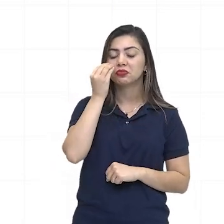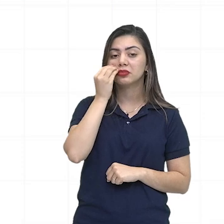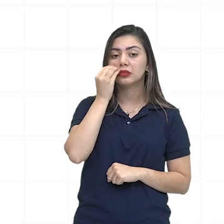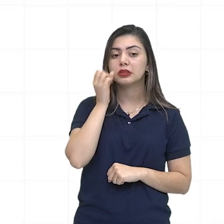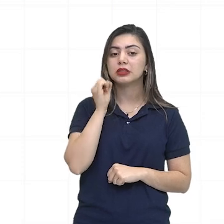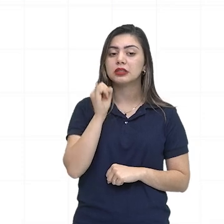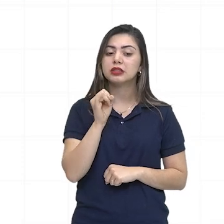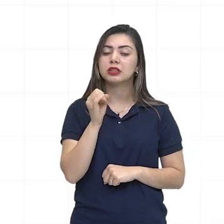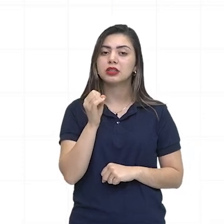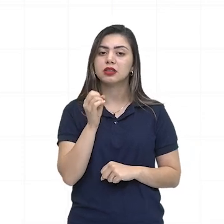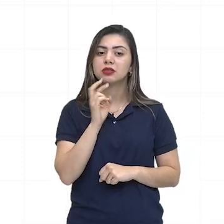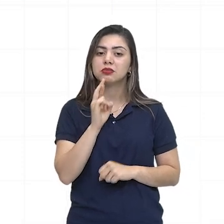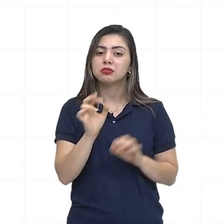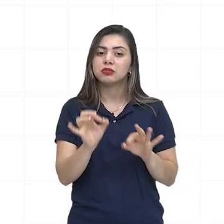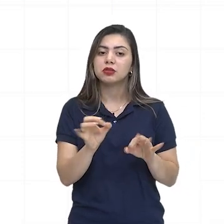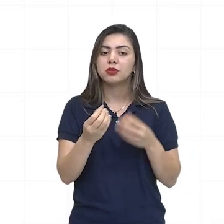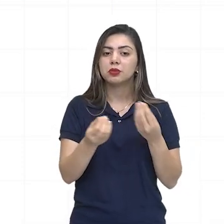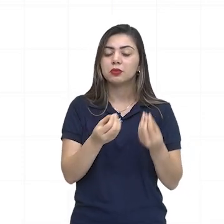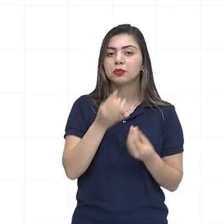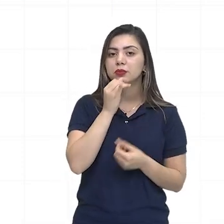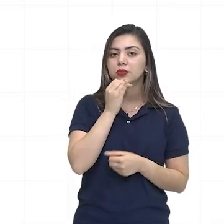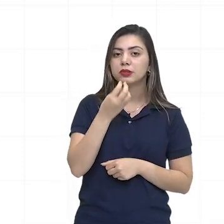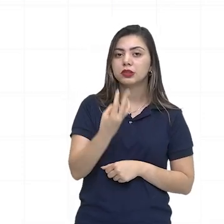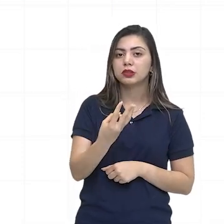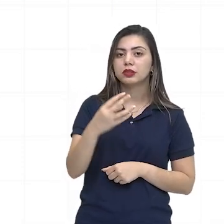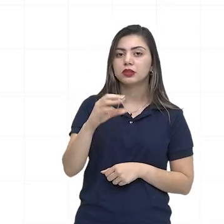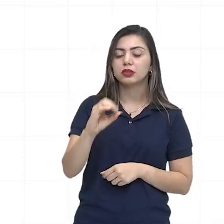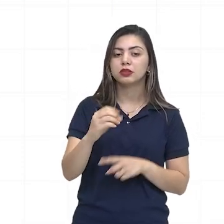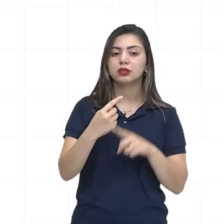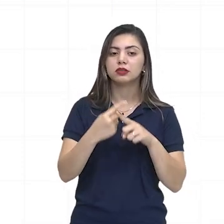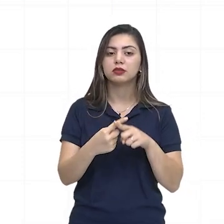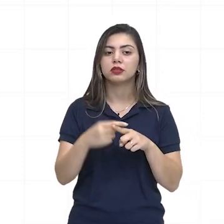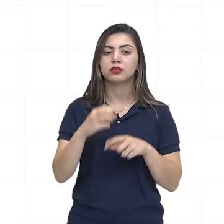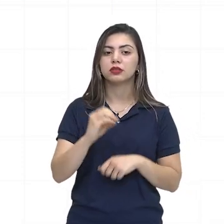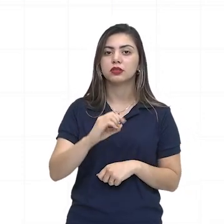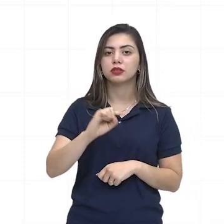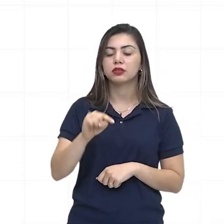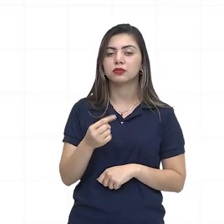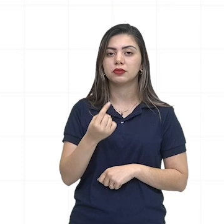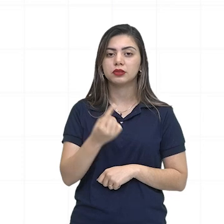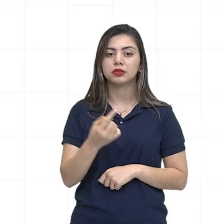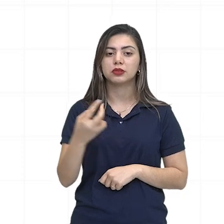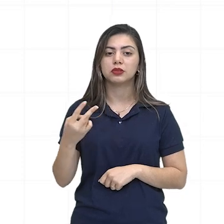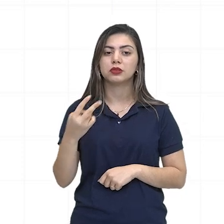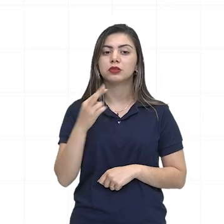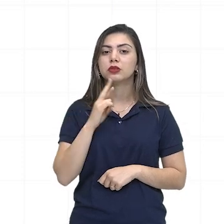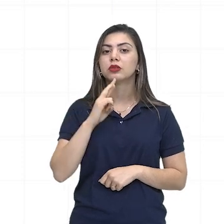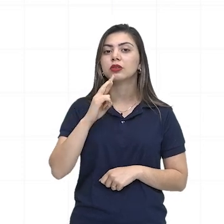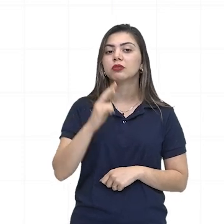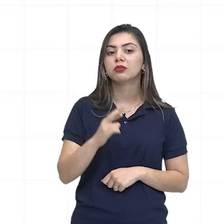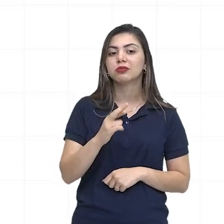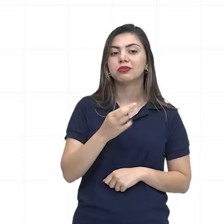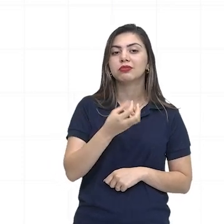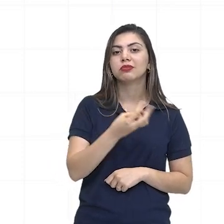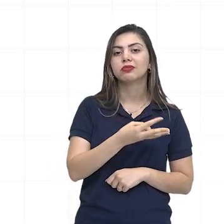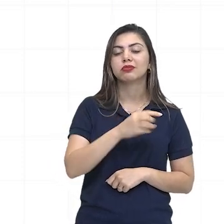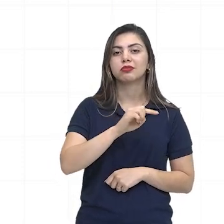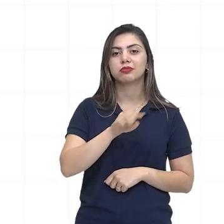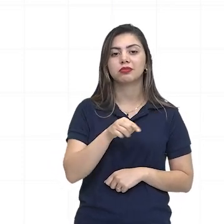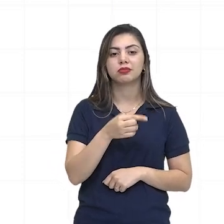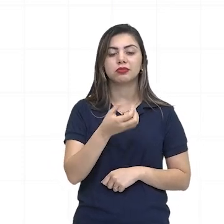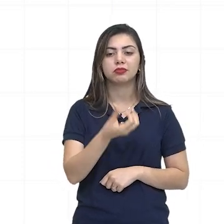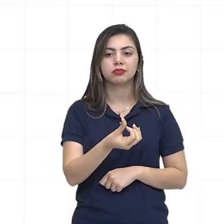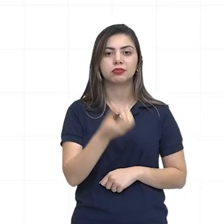você multiplicar o 30 por 0,12, o resultado vai ser exatamente